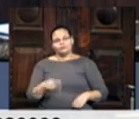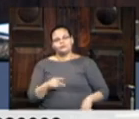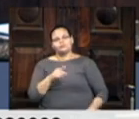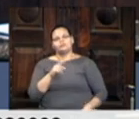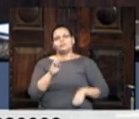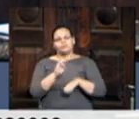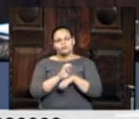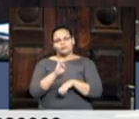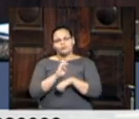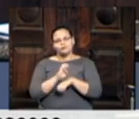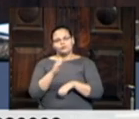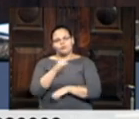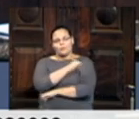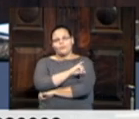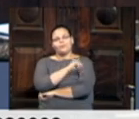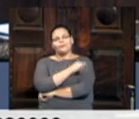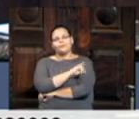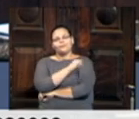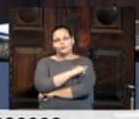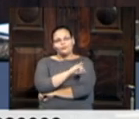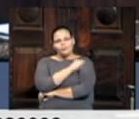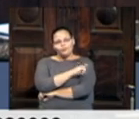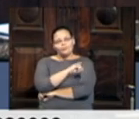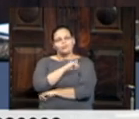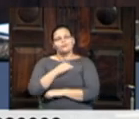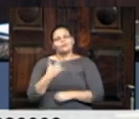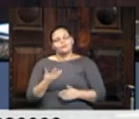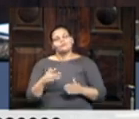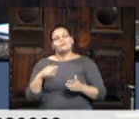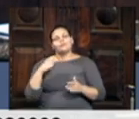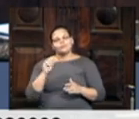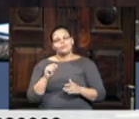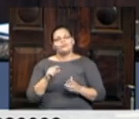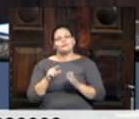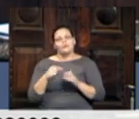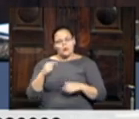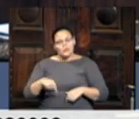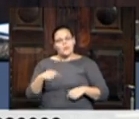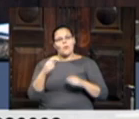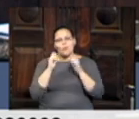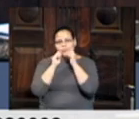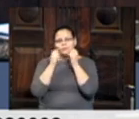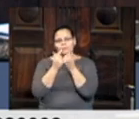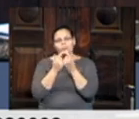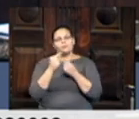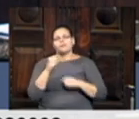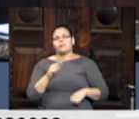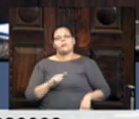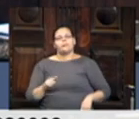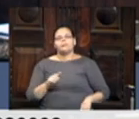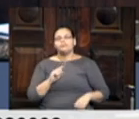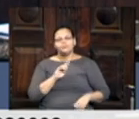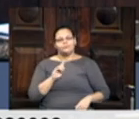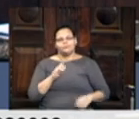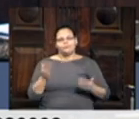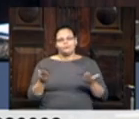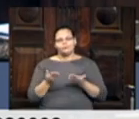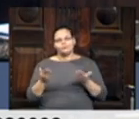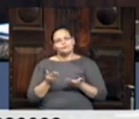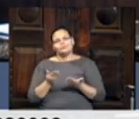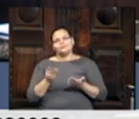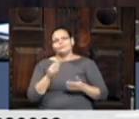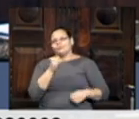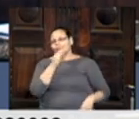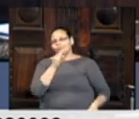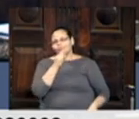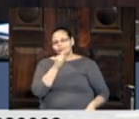Rio de Janeiro e, mais lamentável ainda, esta casa aqui não está hoje, por exemplo,